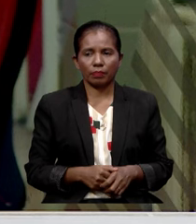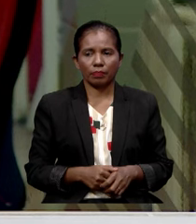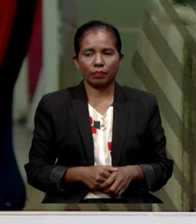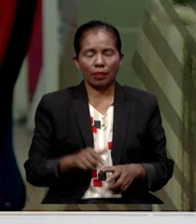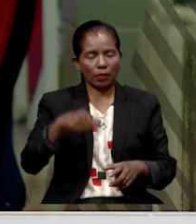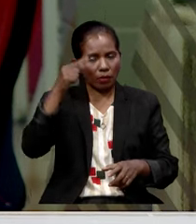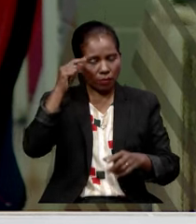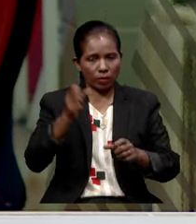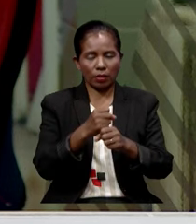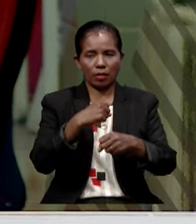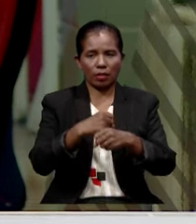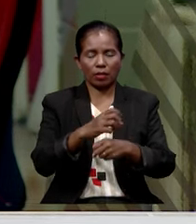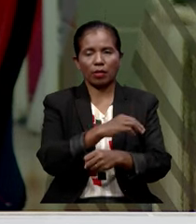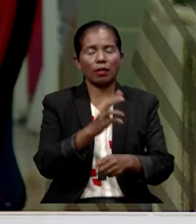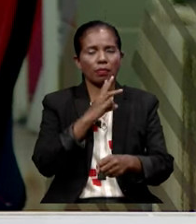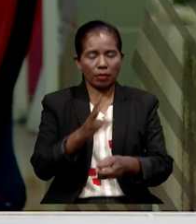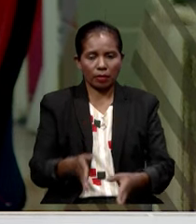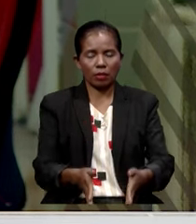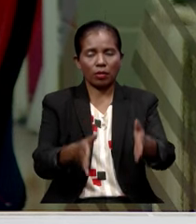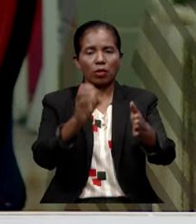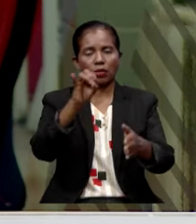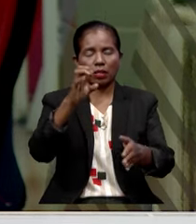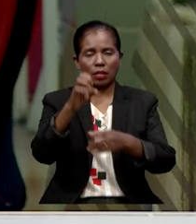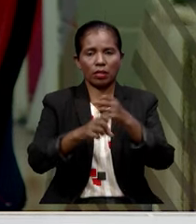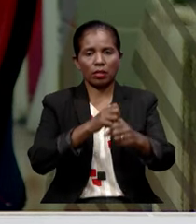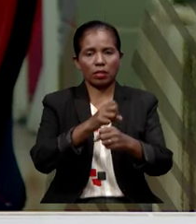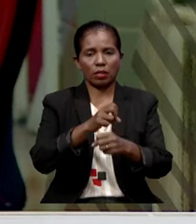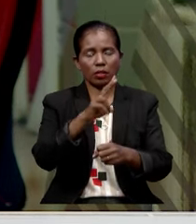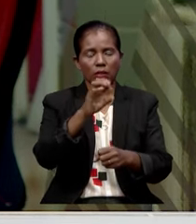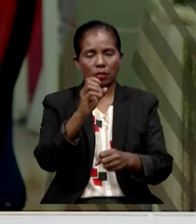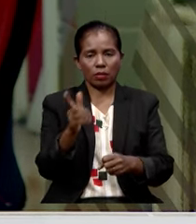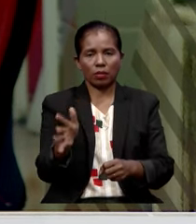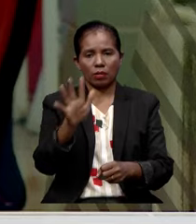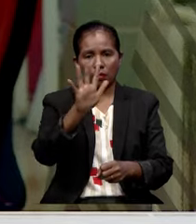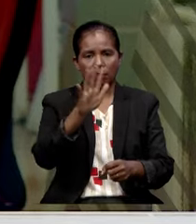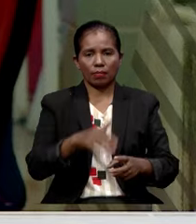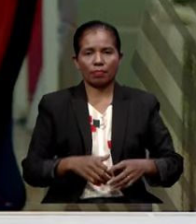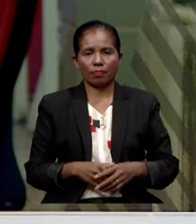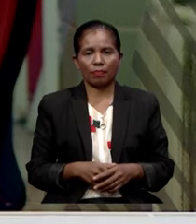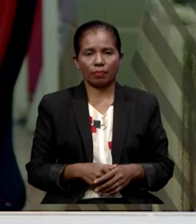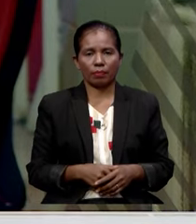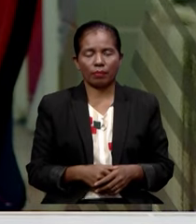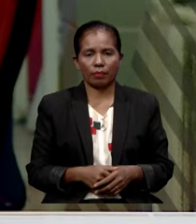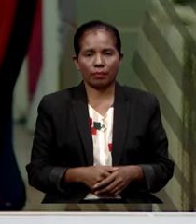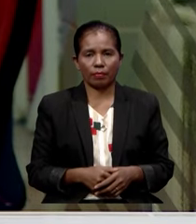Governo se construi tan irrigação tolo, orçamento geral do Estado, tina rio rua, ou nesse Lima.